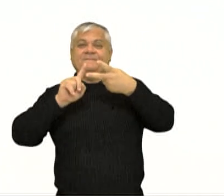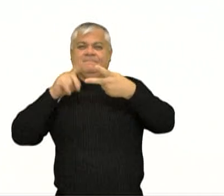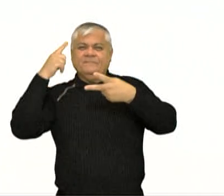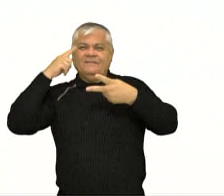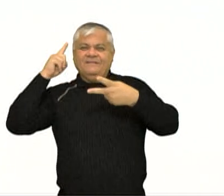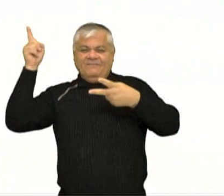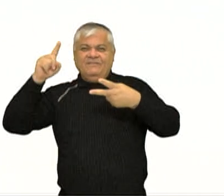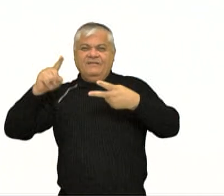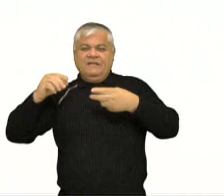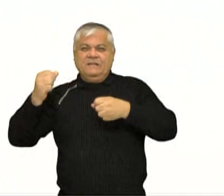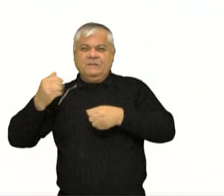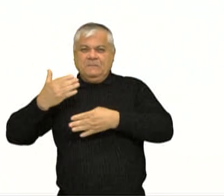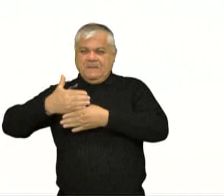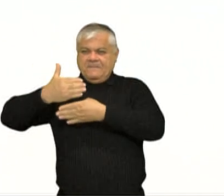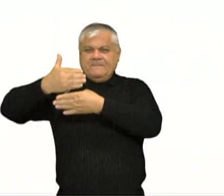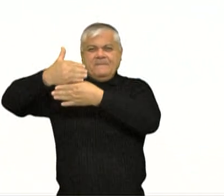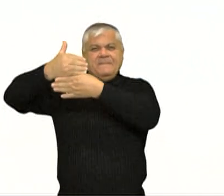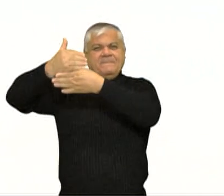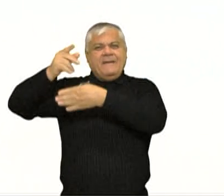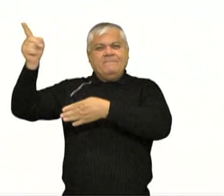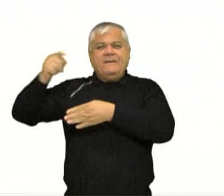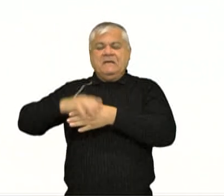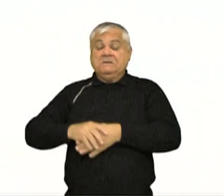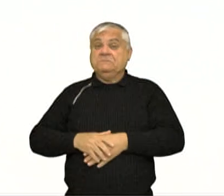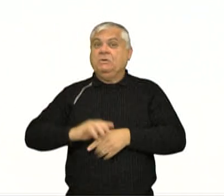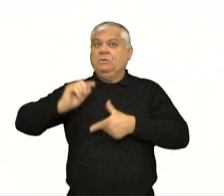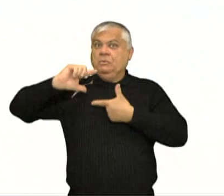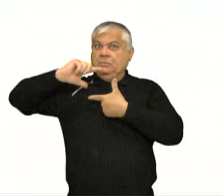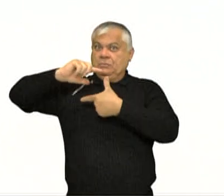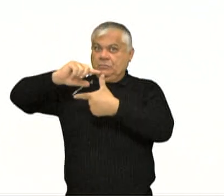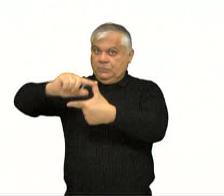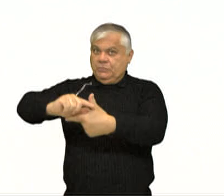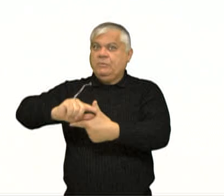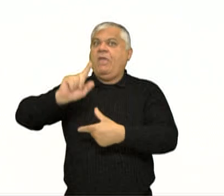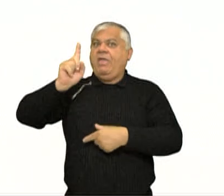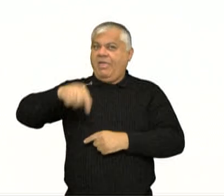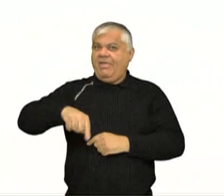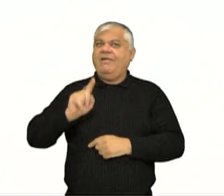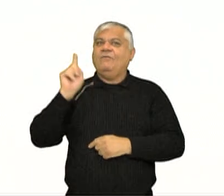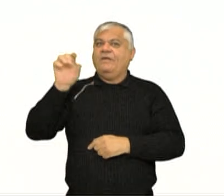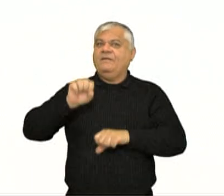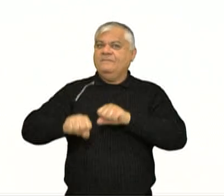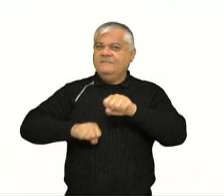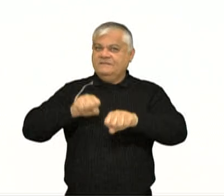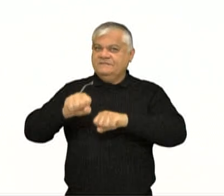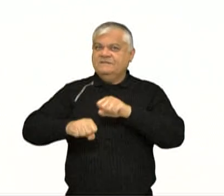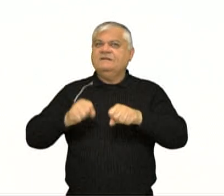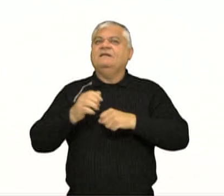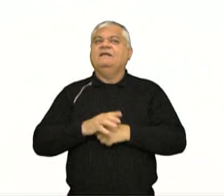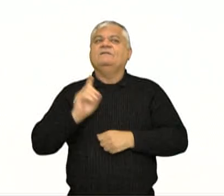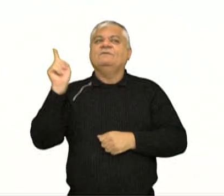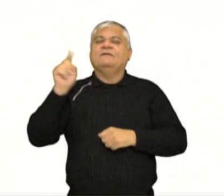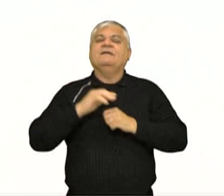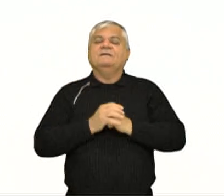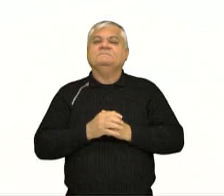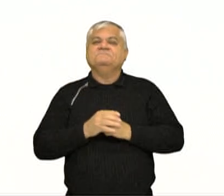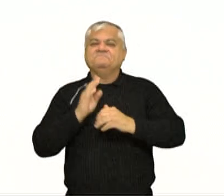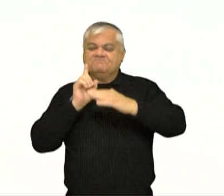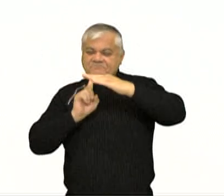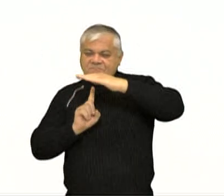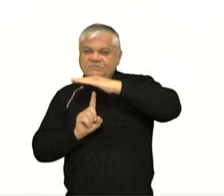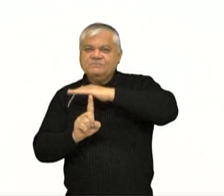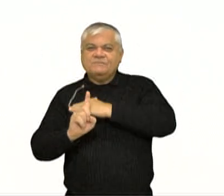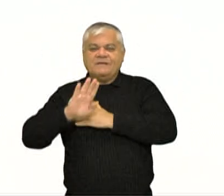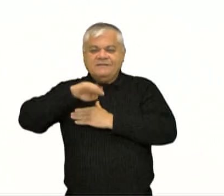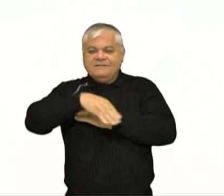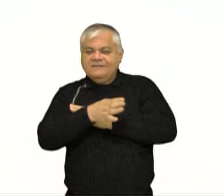imagem aqui, um dos passeios mais clássicos aqui no Paraná para se fazer de bike, principalmente de mountain bike. É a descida